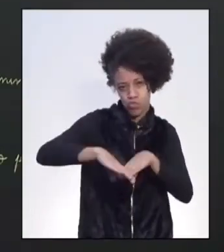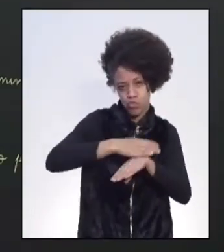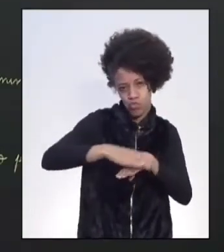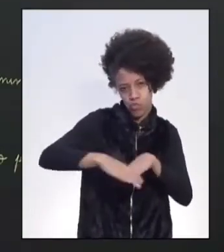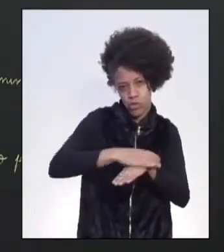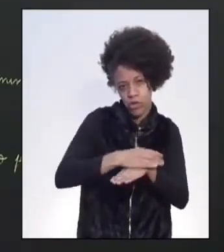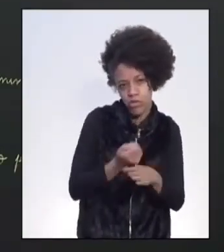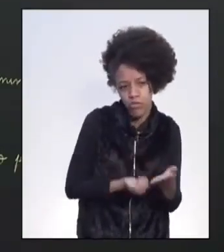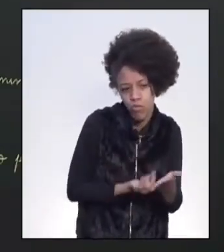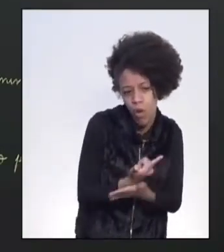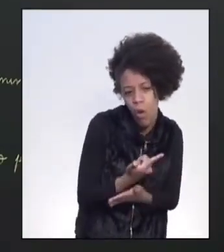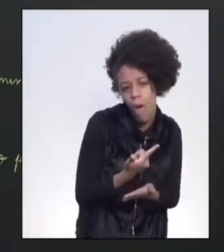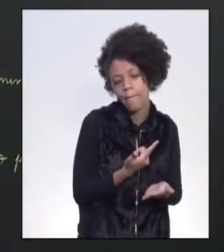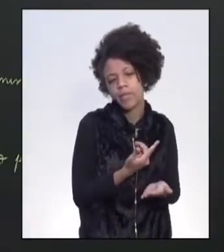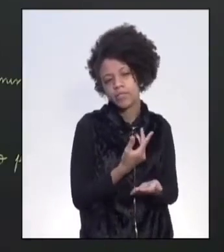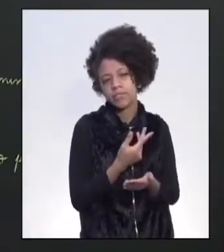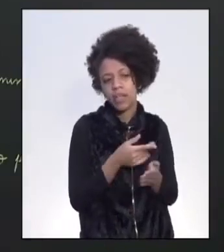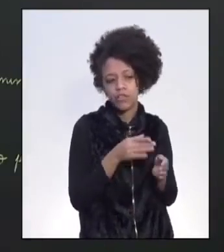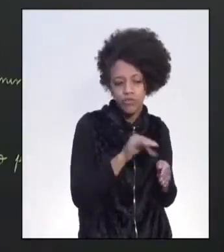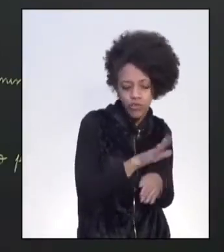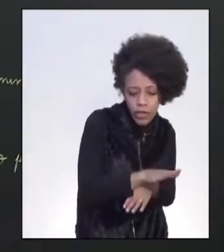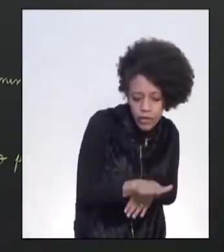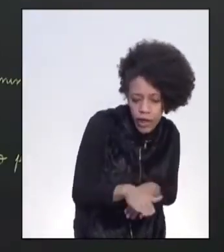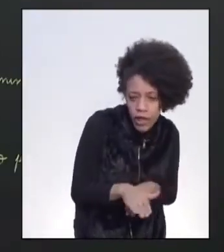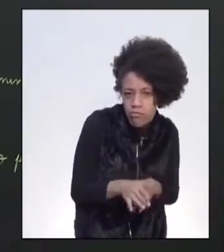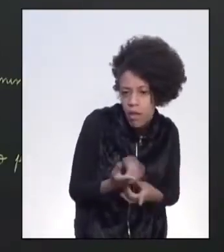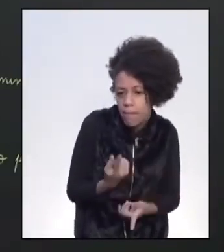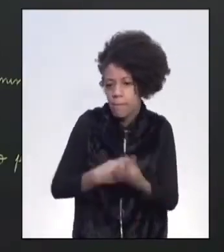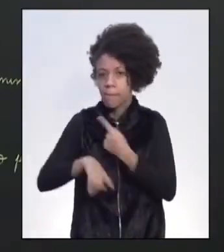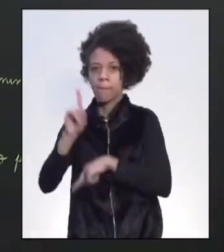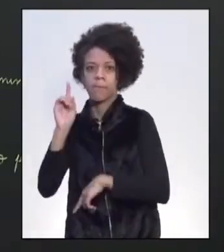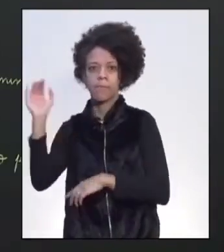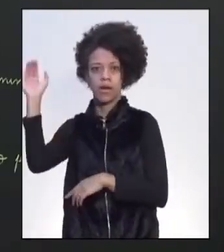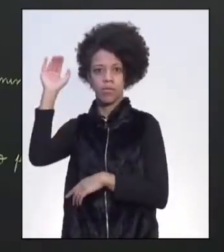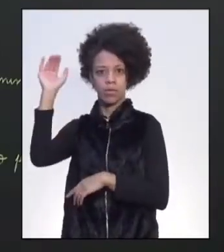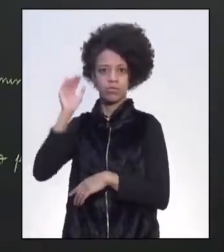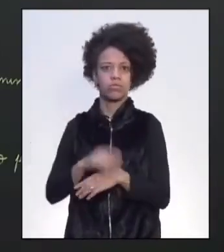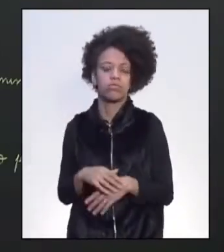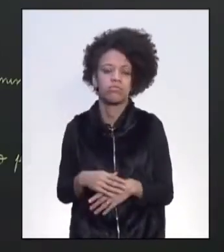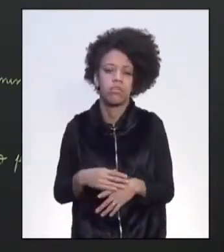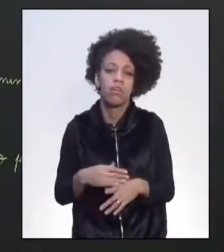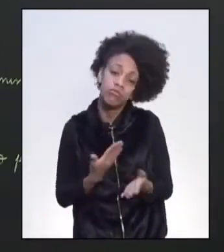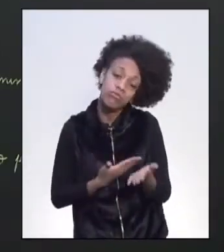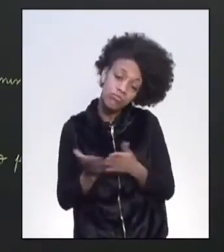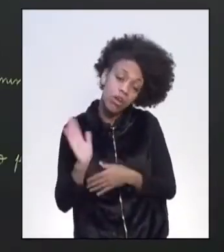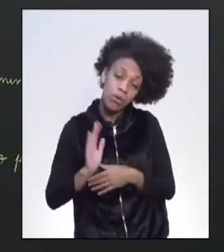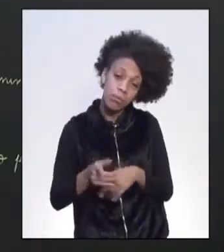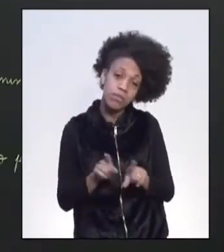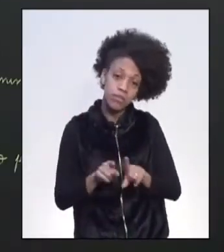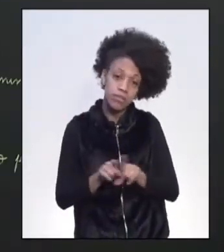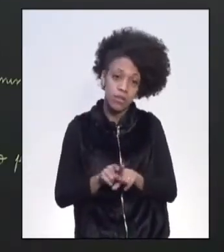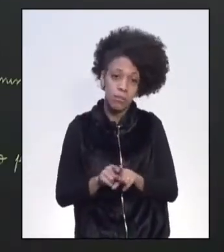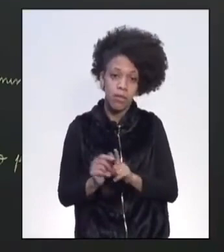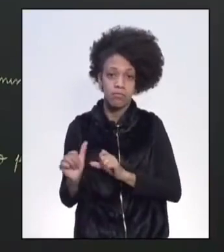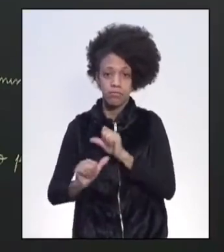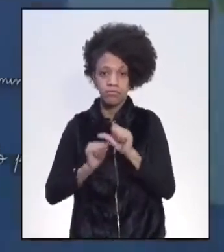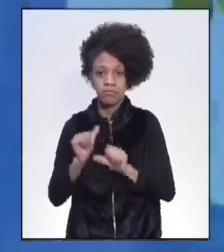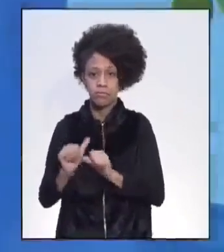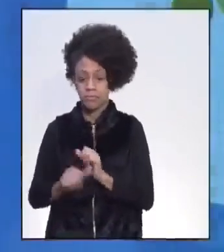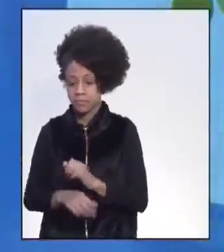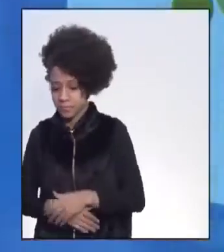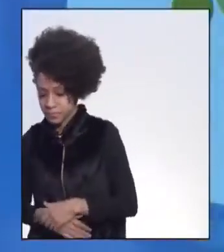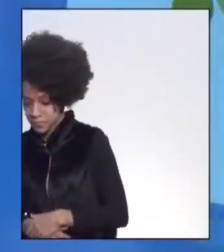da compra do calçado na sessão de criança para uma sessão de adulto, já começa aí devido a esses hormônios.